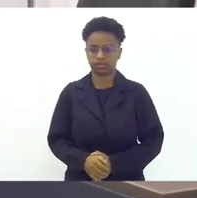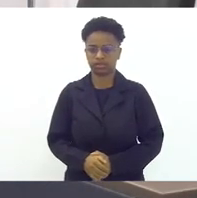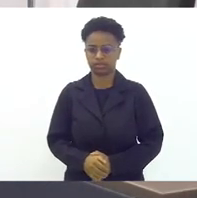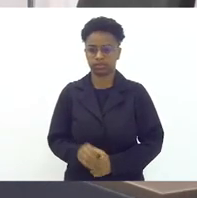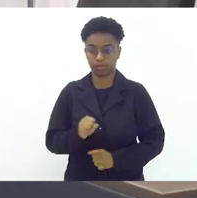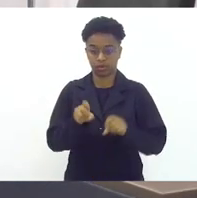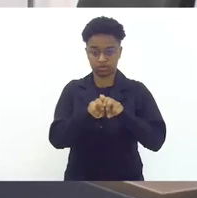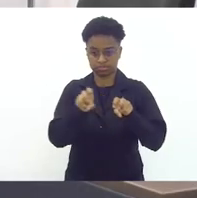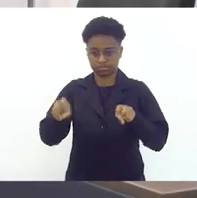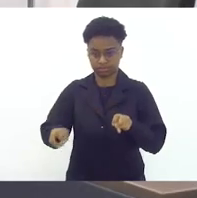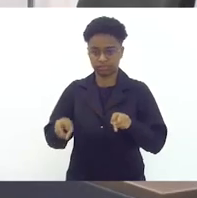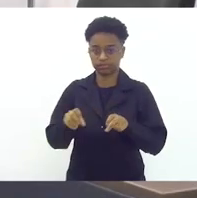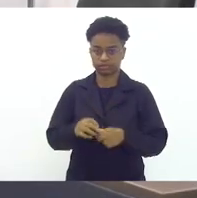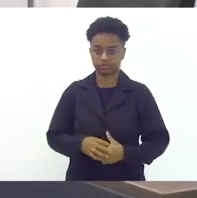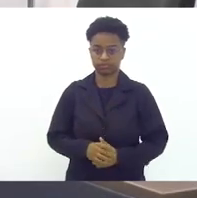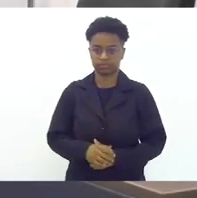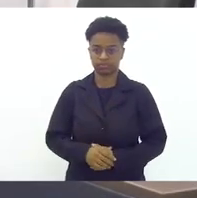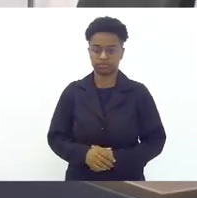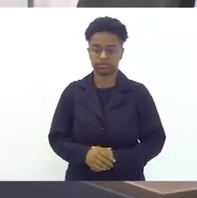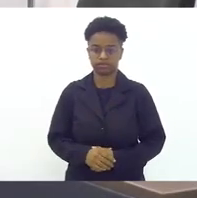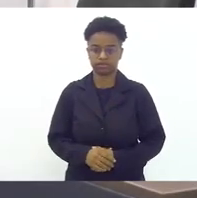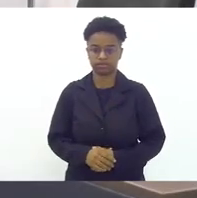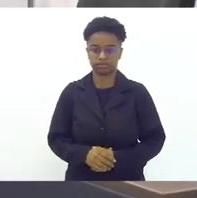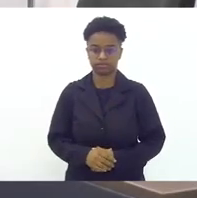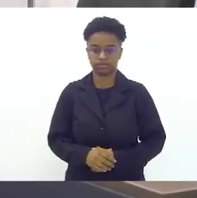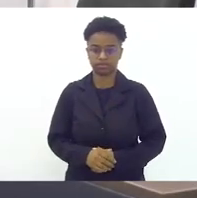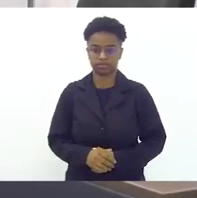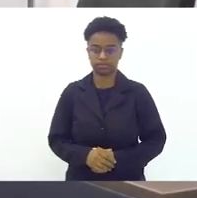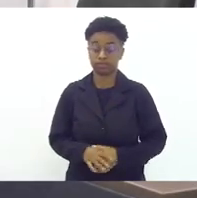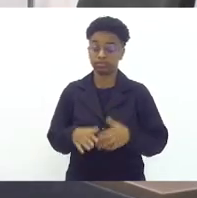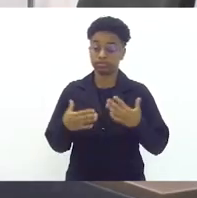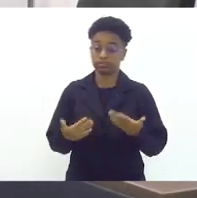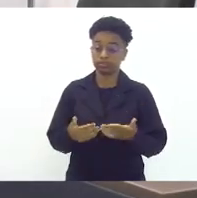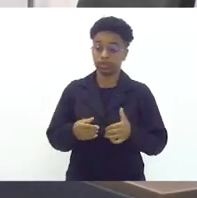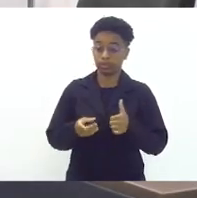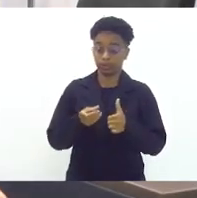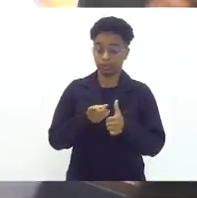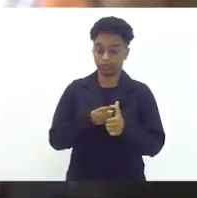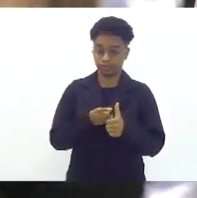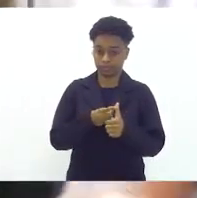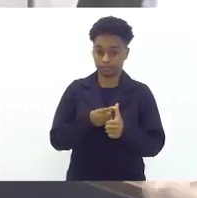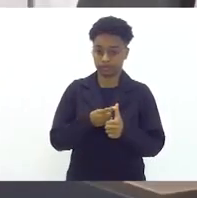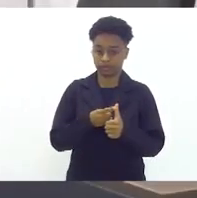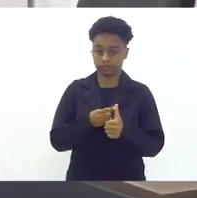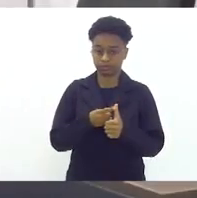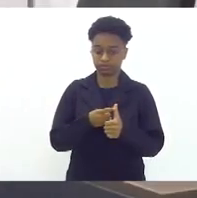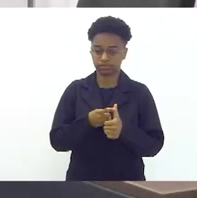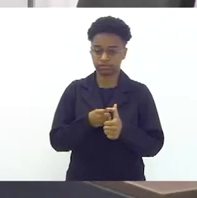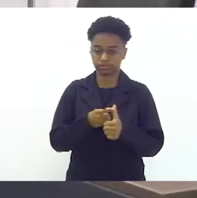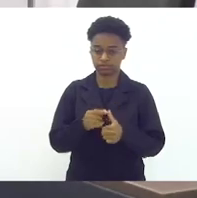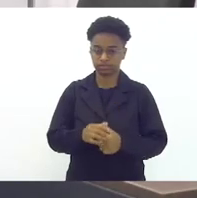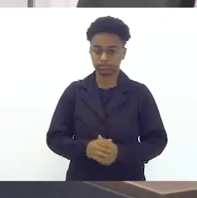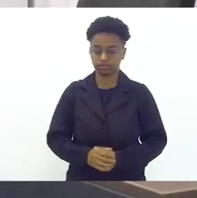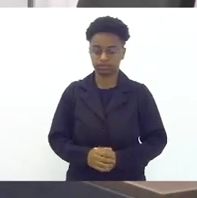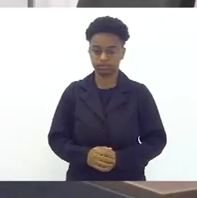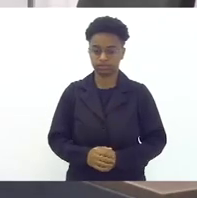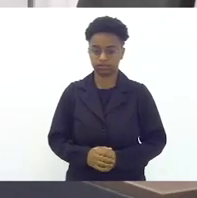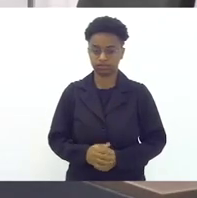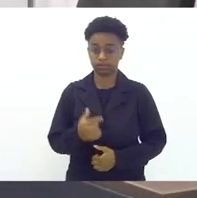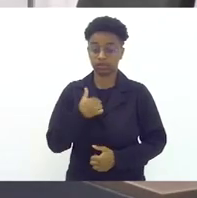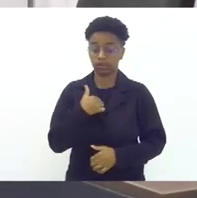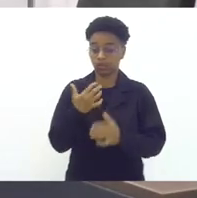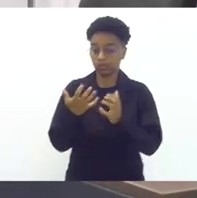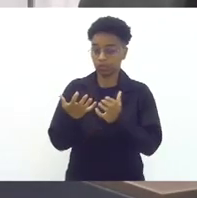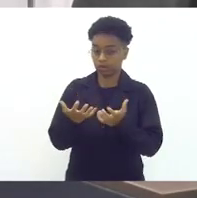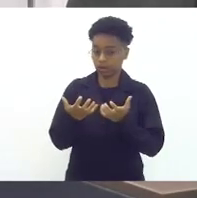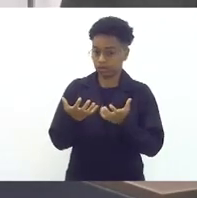Senta aqui do ladinho de Luiz Paulo. Bom, em primeiro lugar, eu quero, desde já, doutor